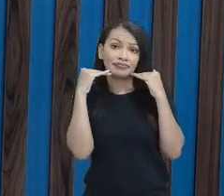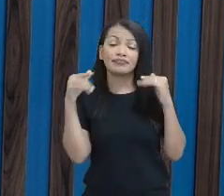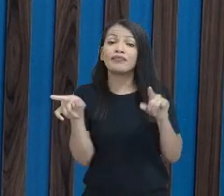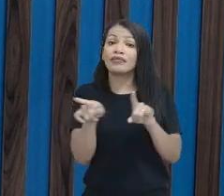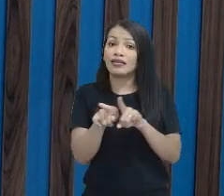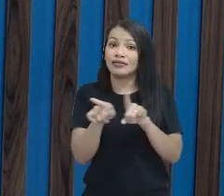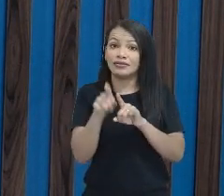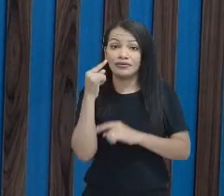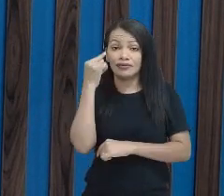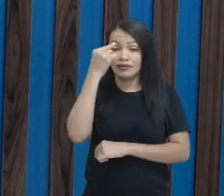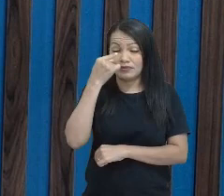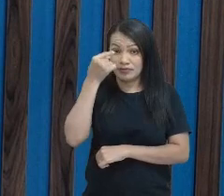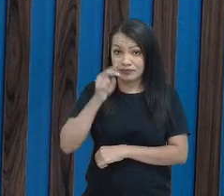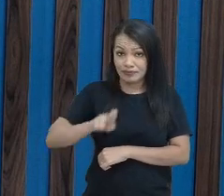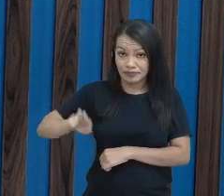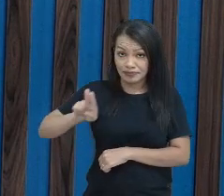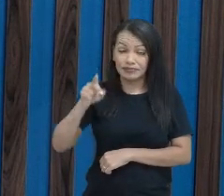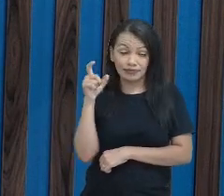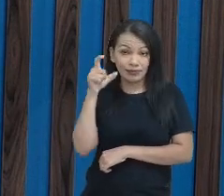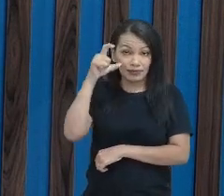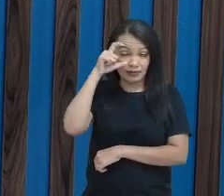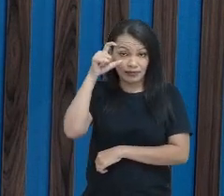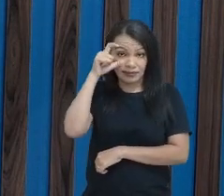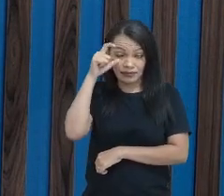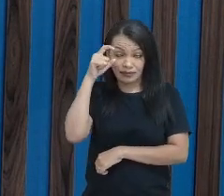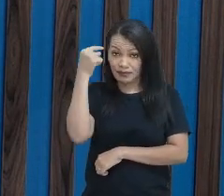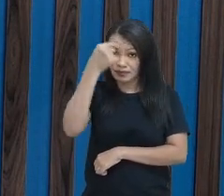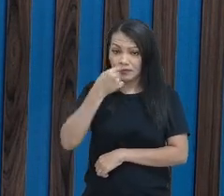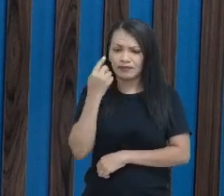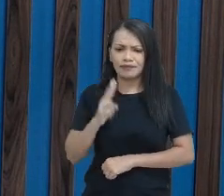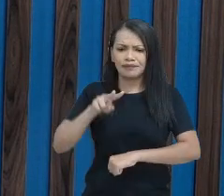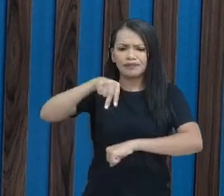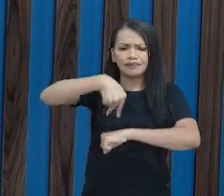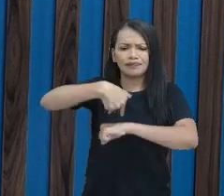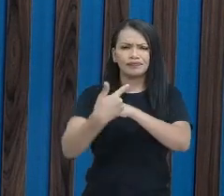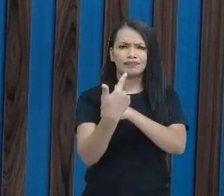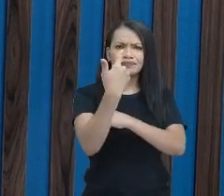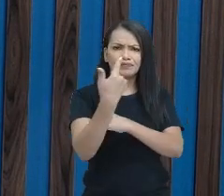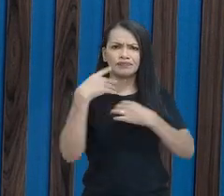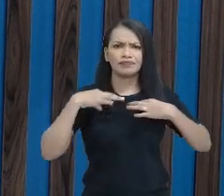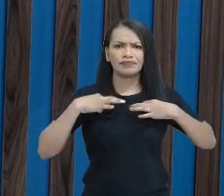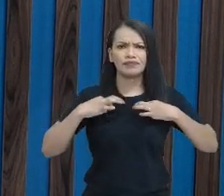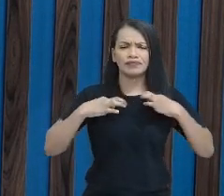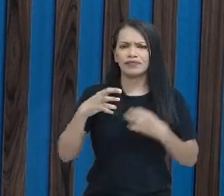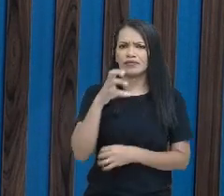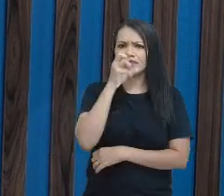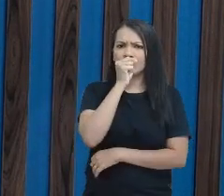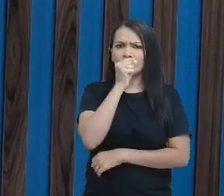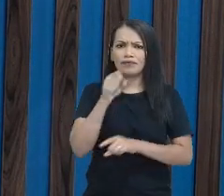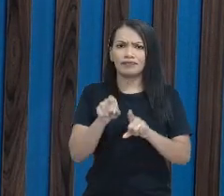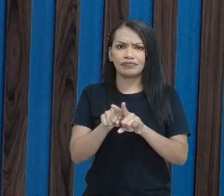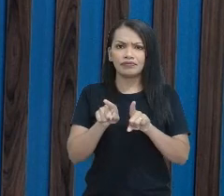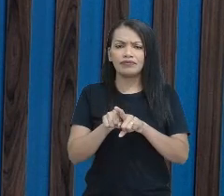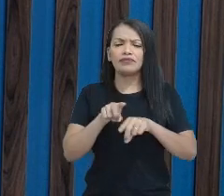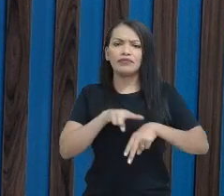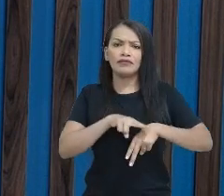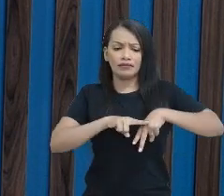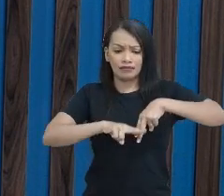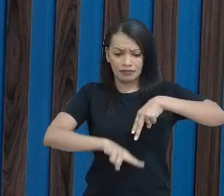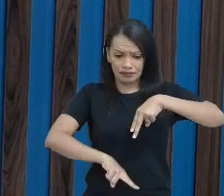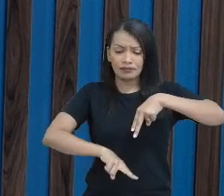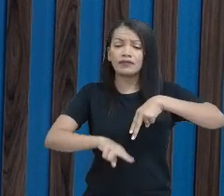tenho olhos escuros, uso um óculos arredondado. Estou hoje em pé em frente à câmera com a blusa laranja, farda laranja e uma calça jeans